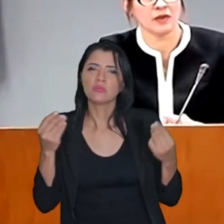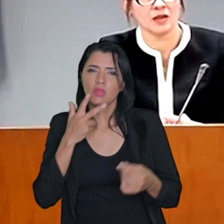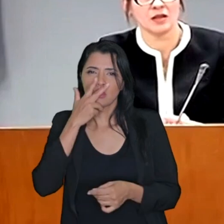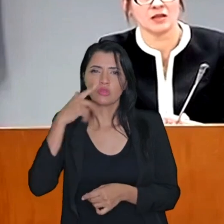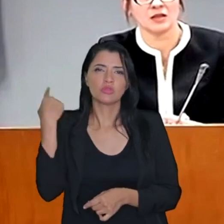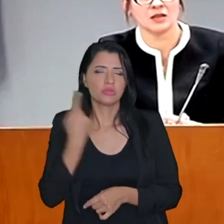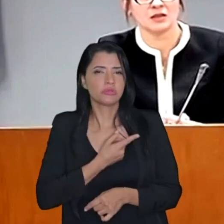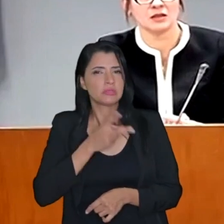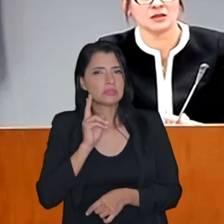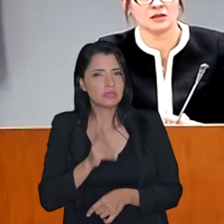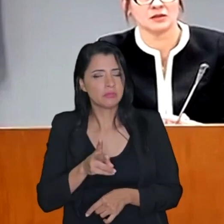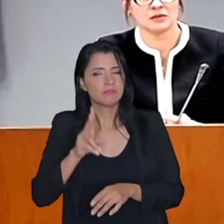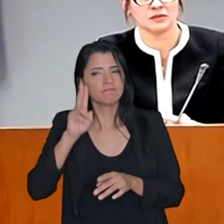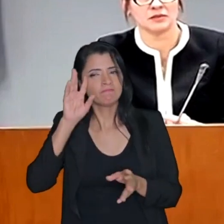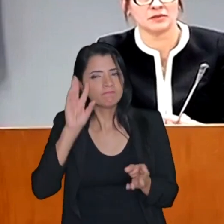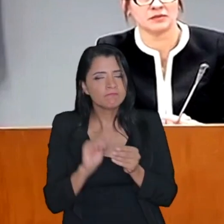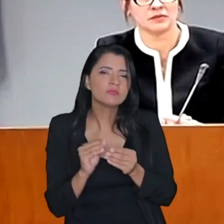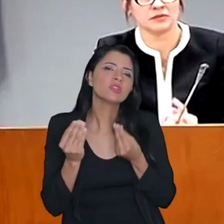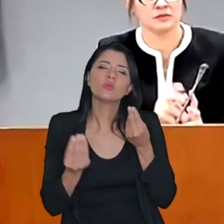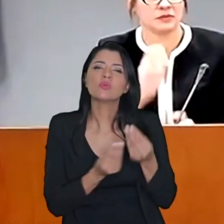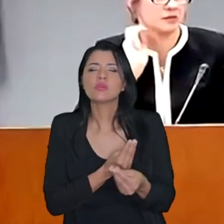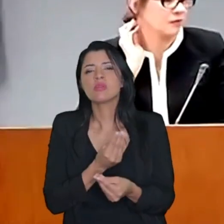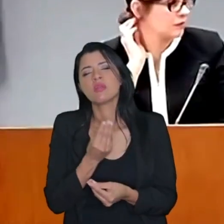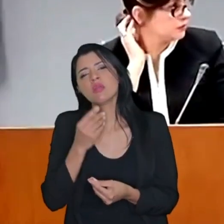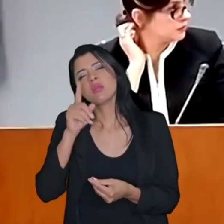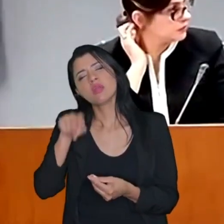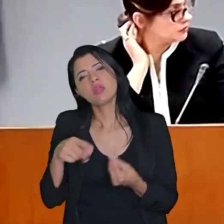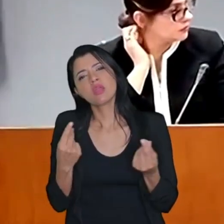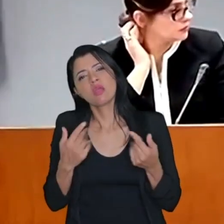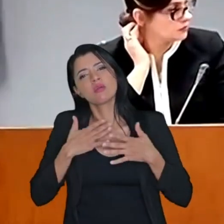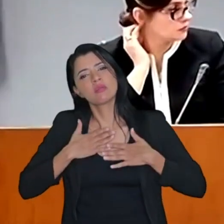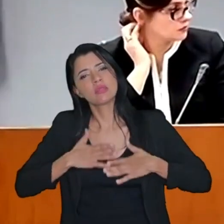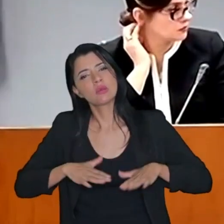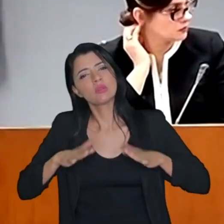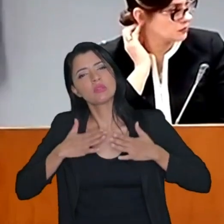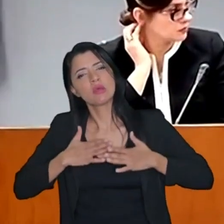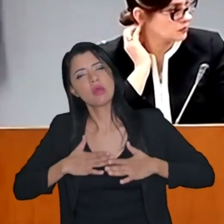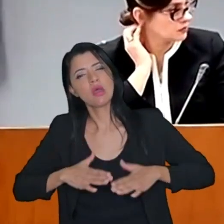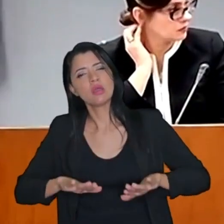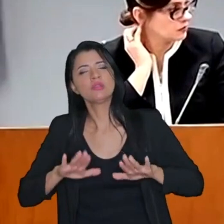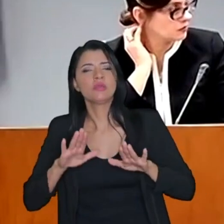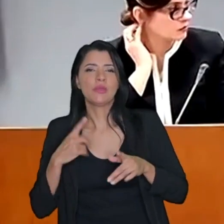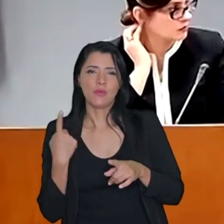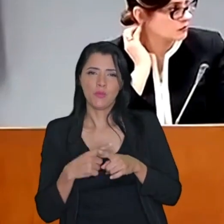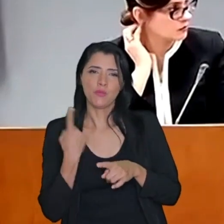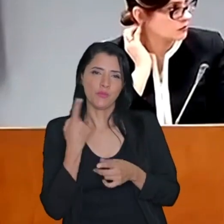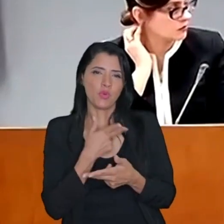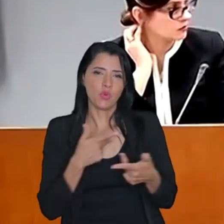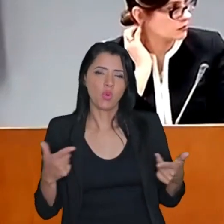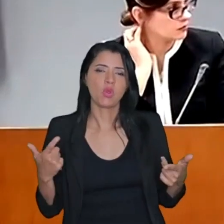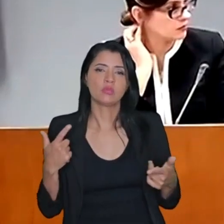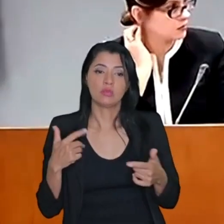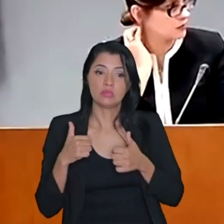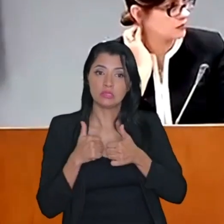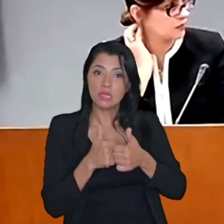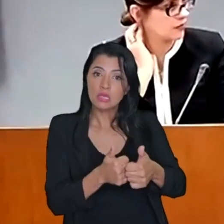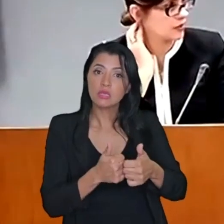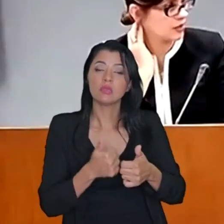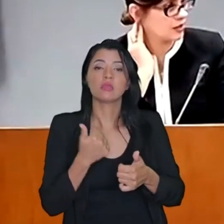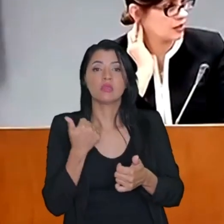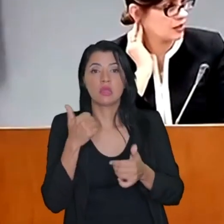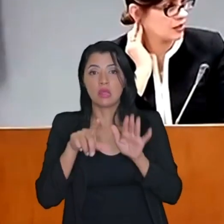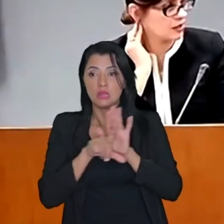a gente sempre tem que considerar isso com tranquilidade e serenidade. Uma coisa é cumprir a lei, outra coisa é a lei